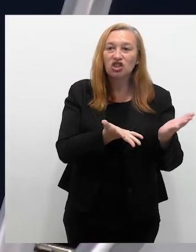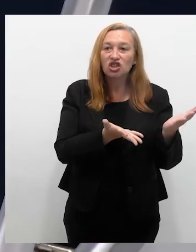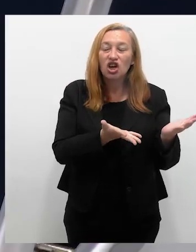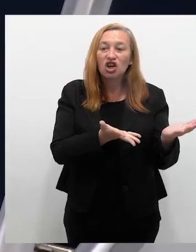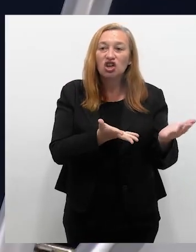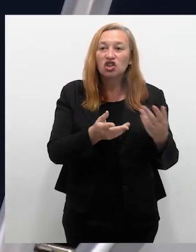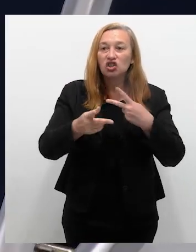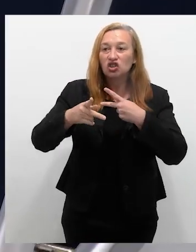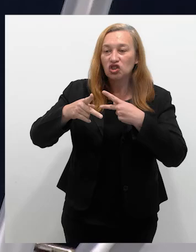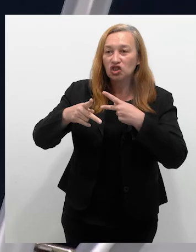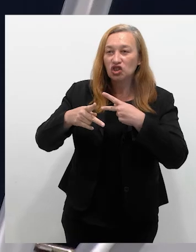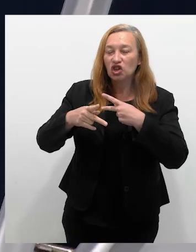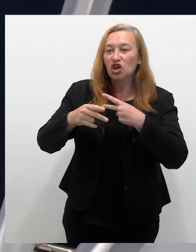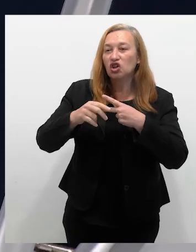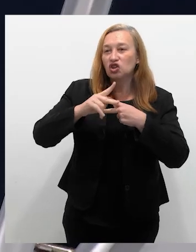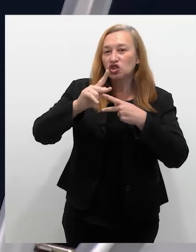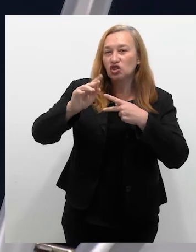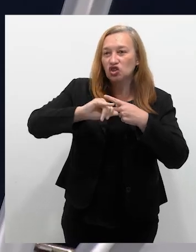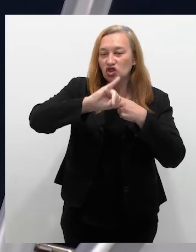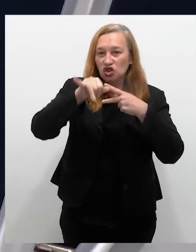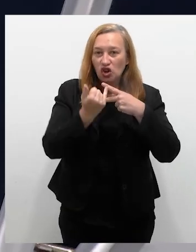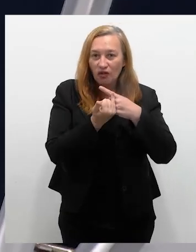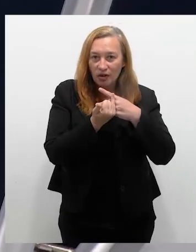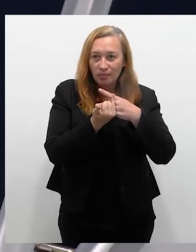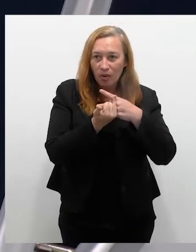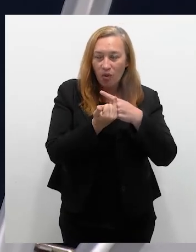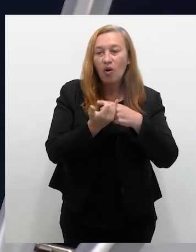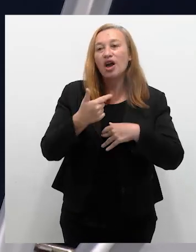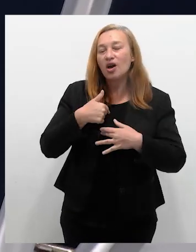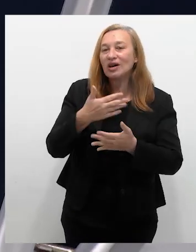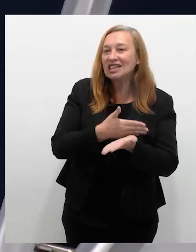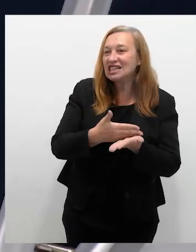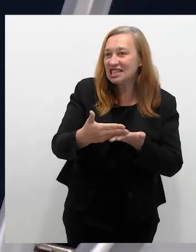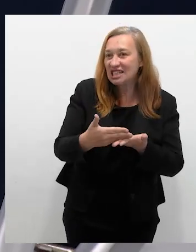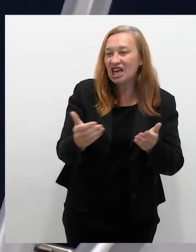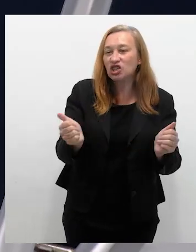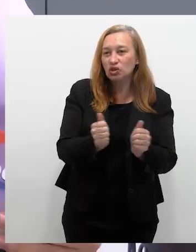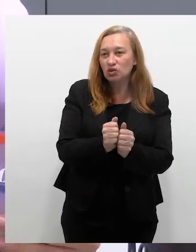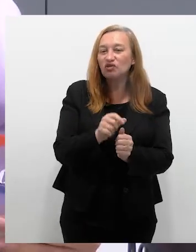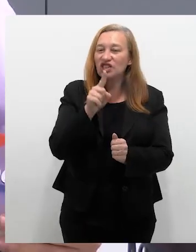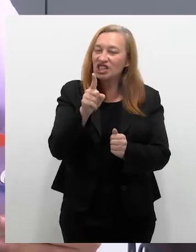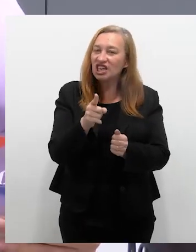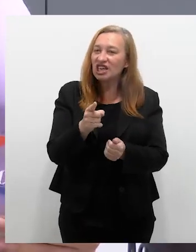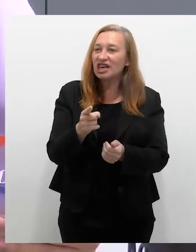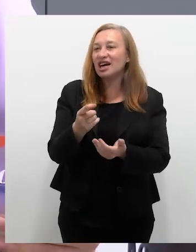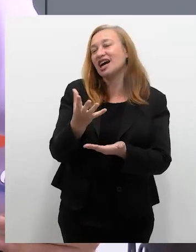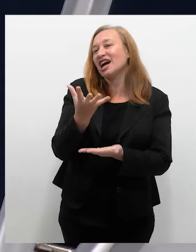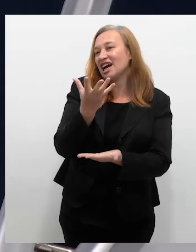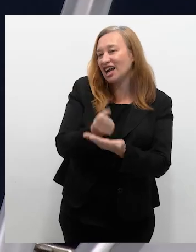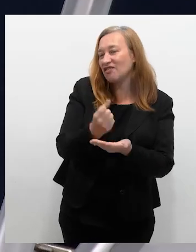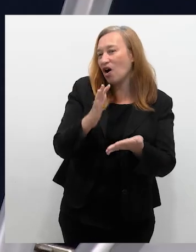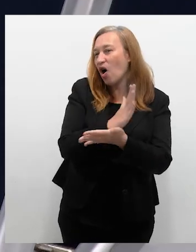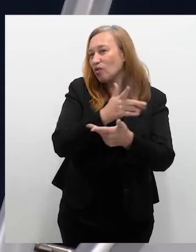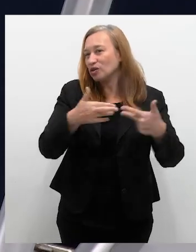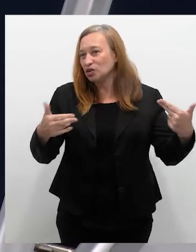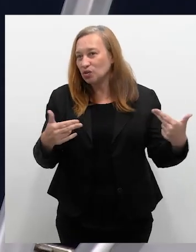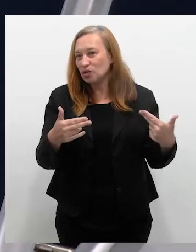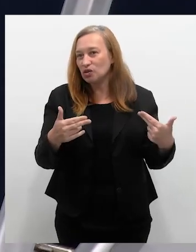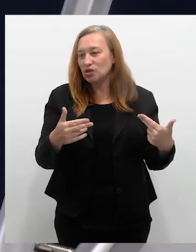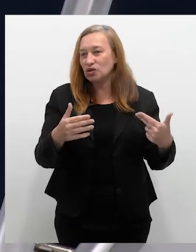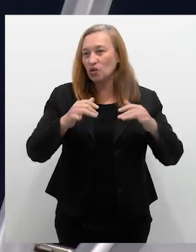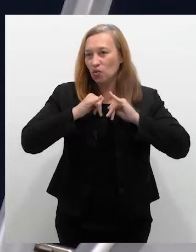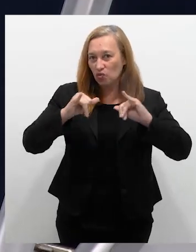contato publicitário Hum. e daí eu comecei a fazer umas locuções também junto. Ia pra cabine gravar algumas coisinhas? Exatamente. Comerciais